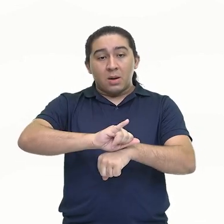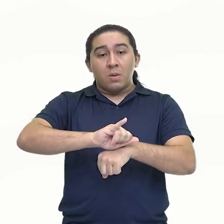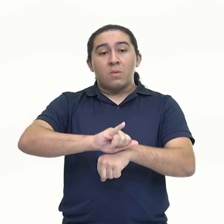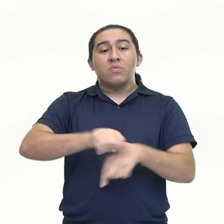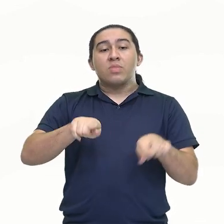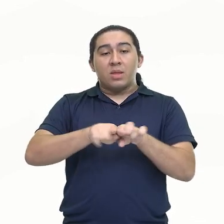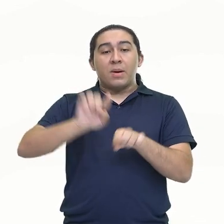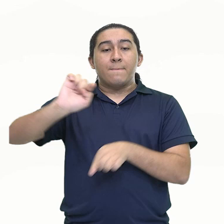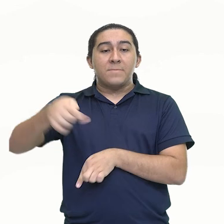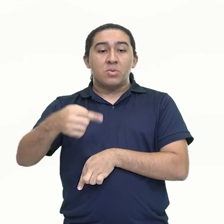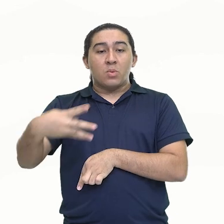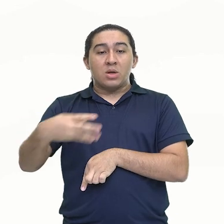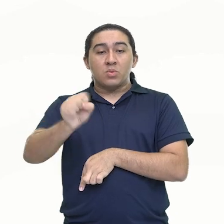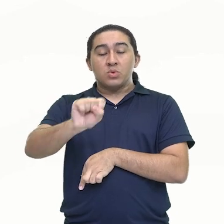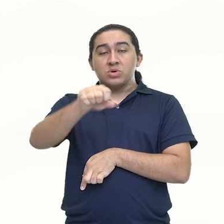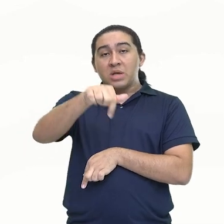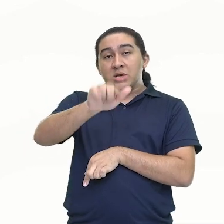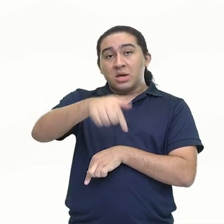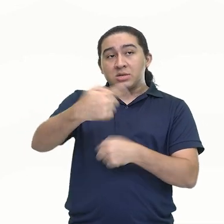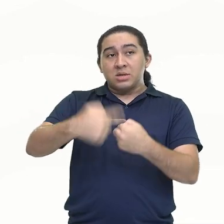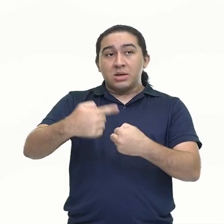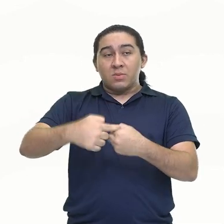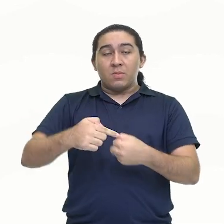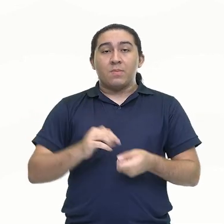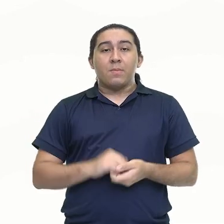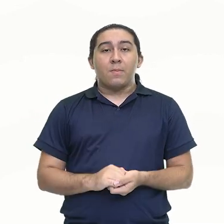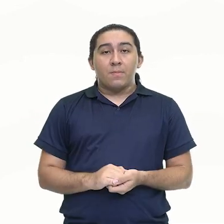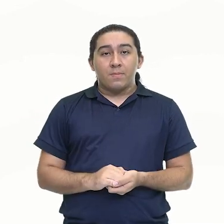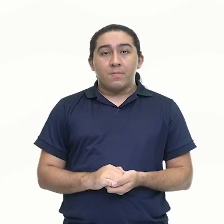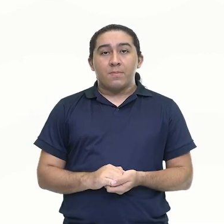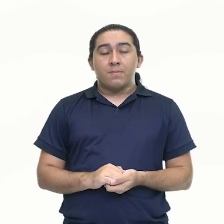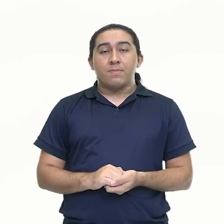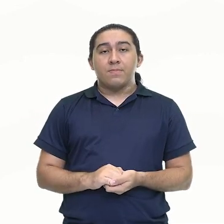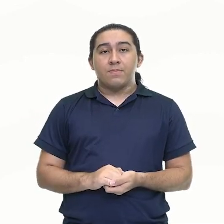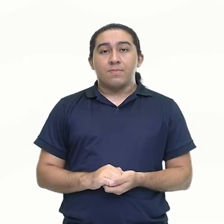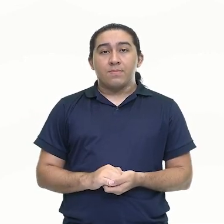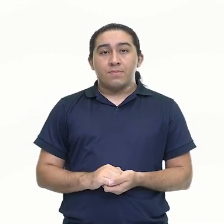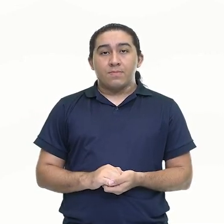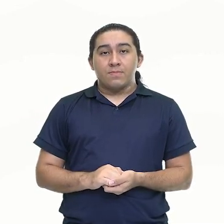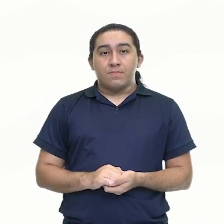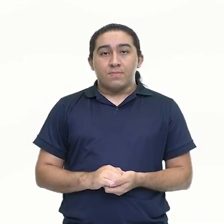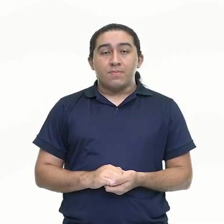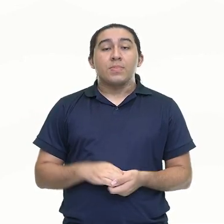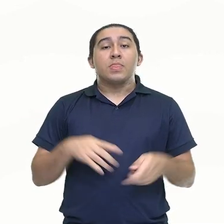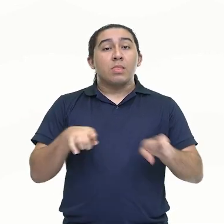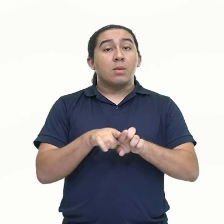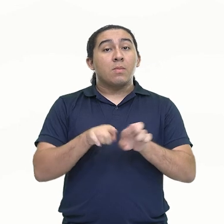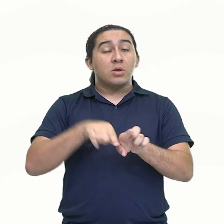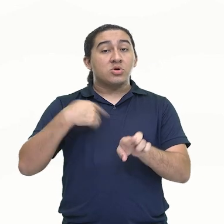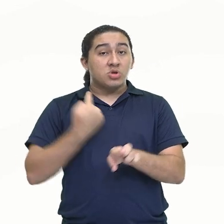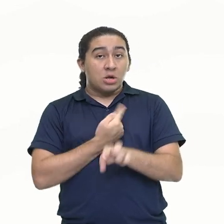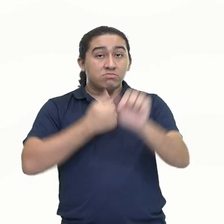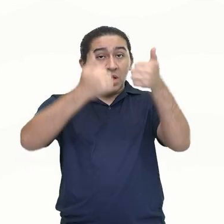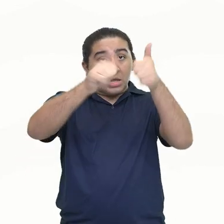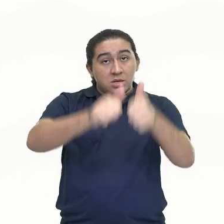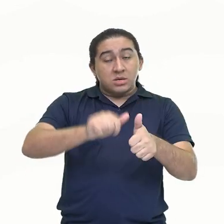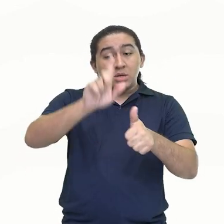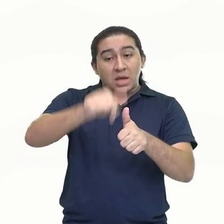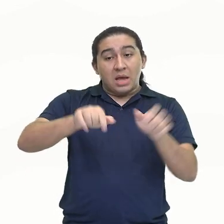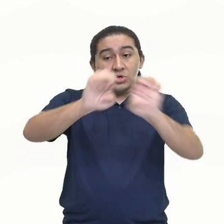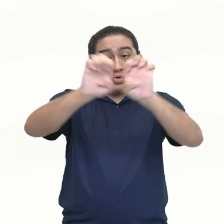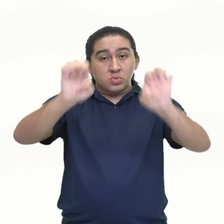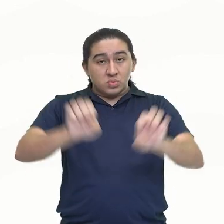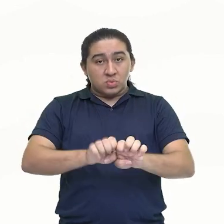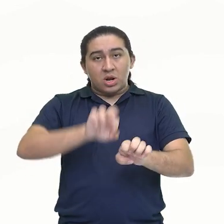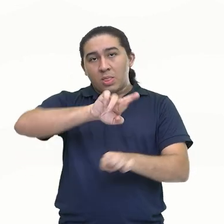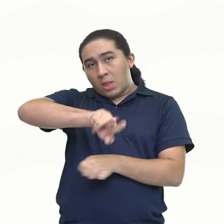1.487 interior. Então, aqui a gente está verificando a estrutura, né? E não o conteúdo em si,